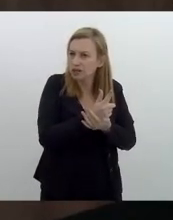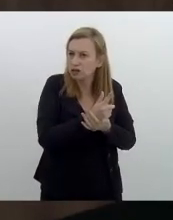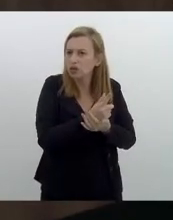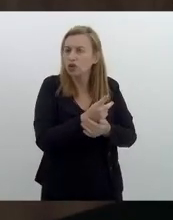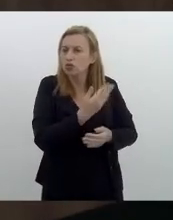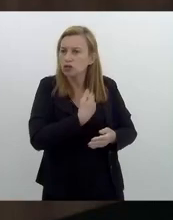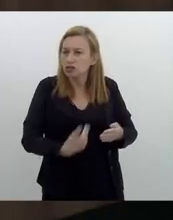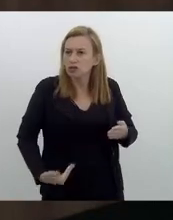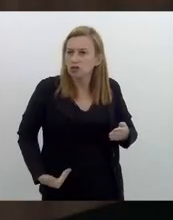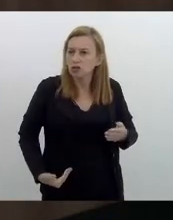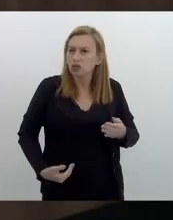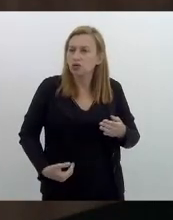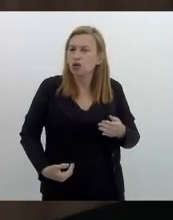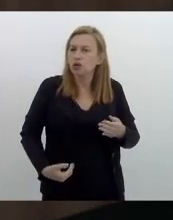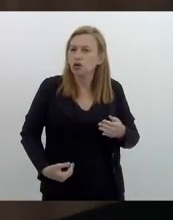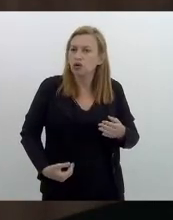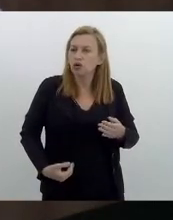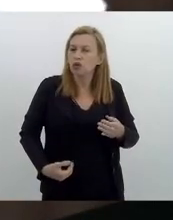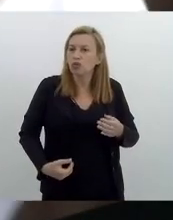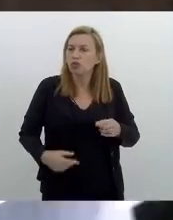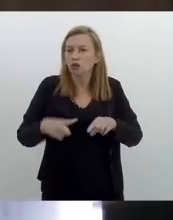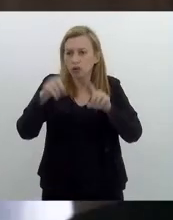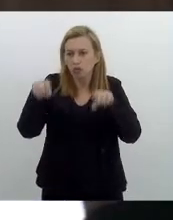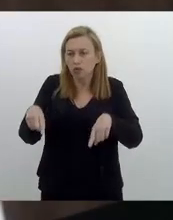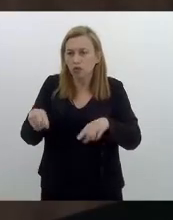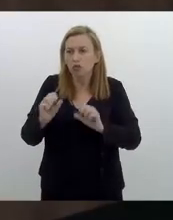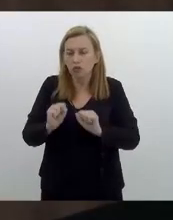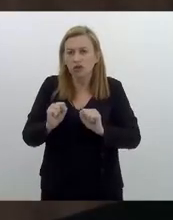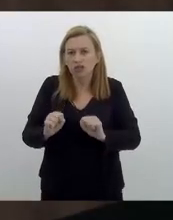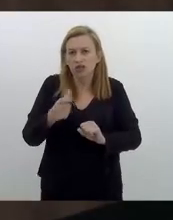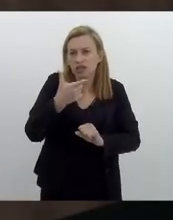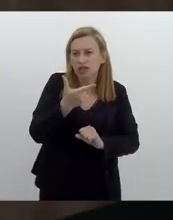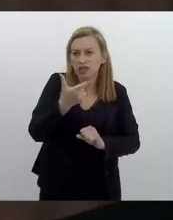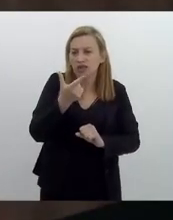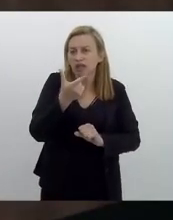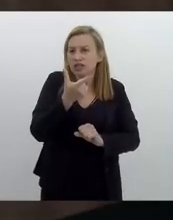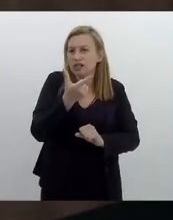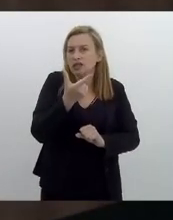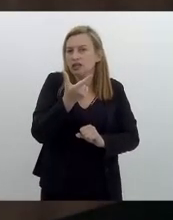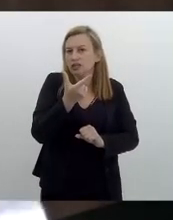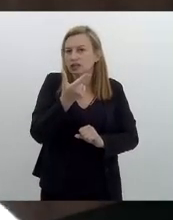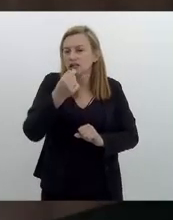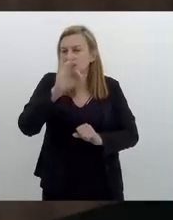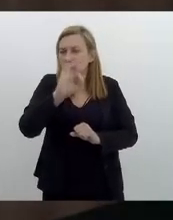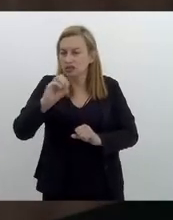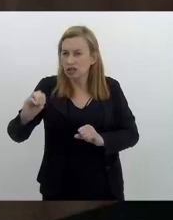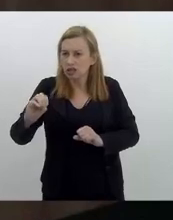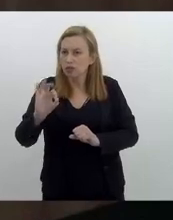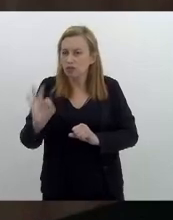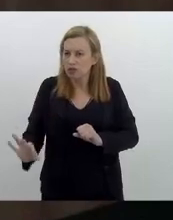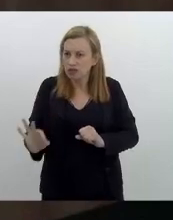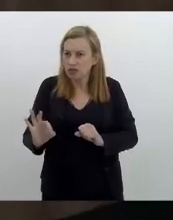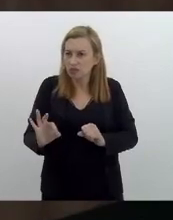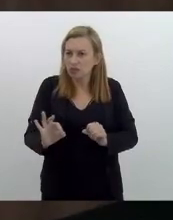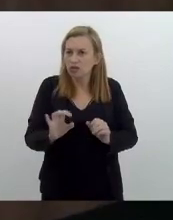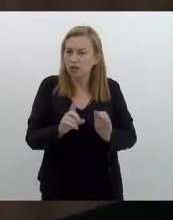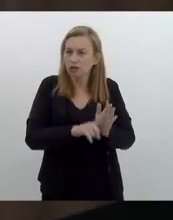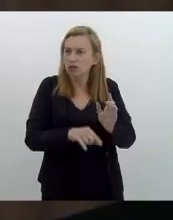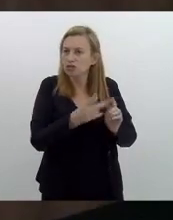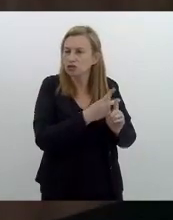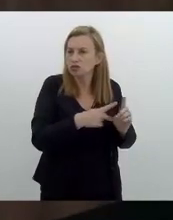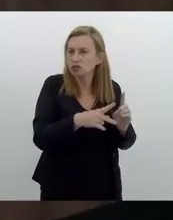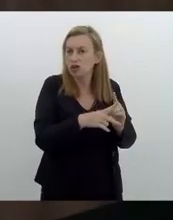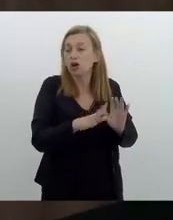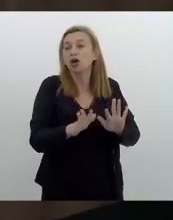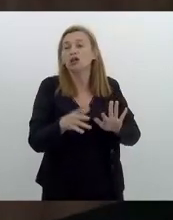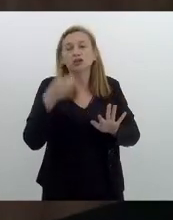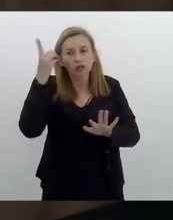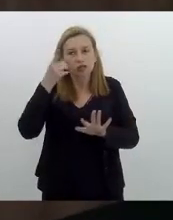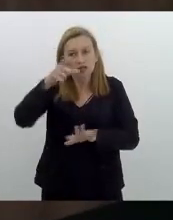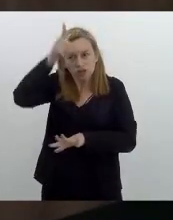do